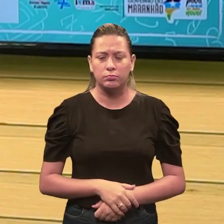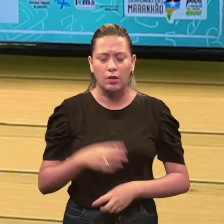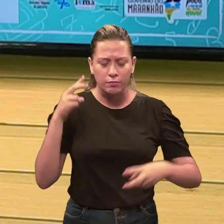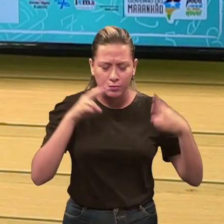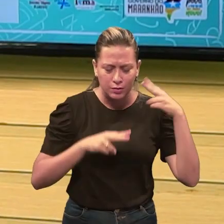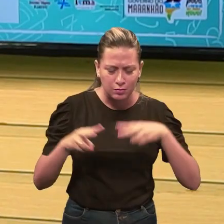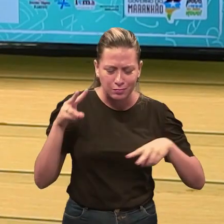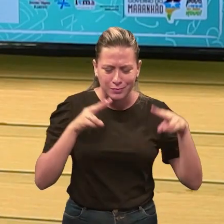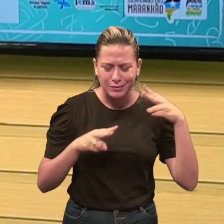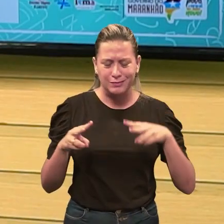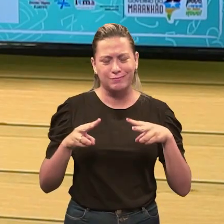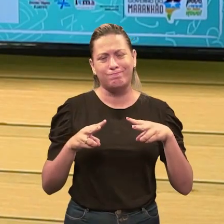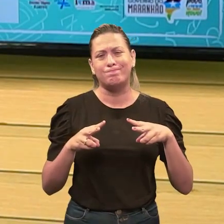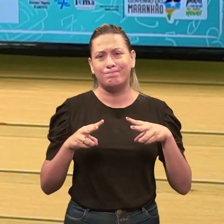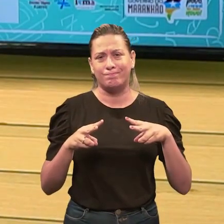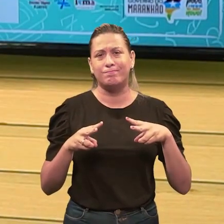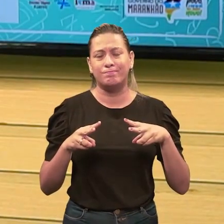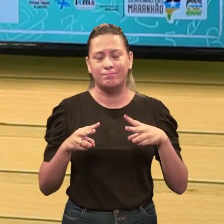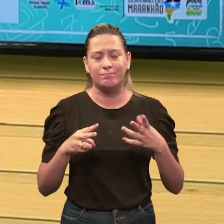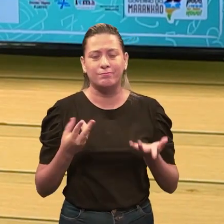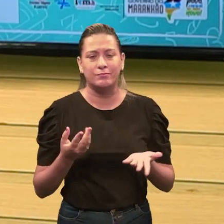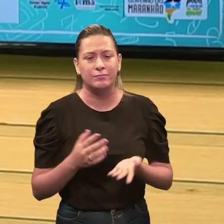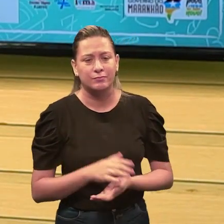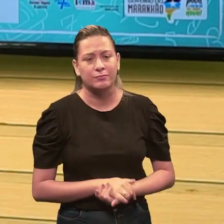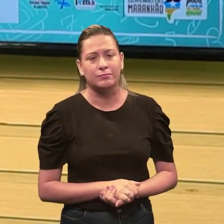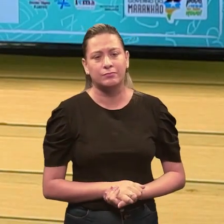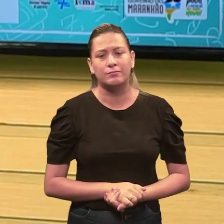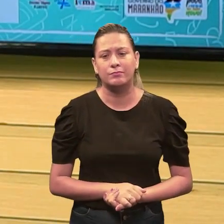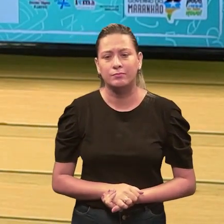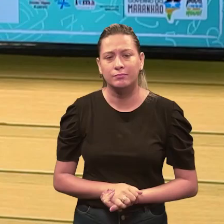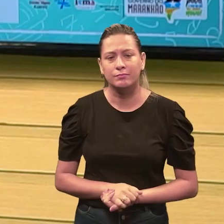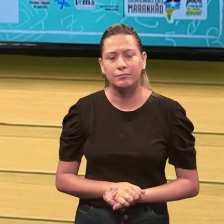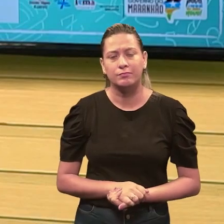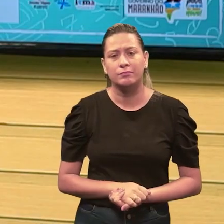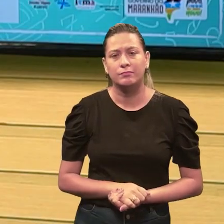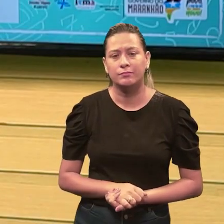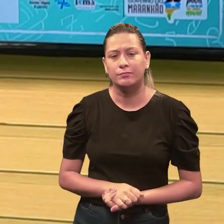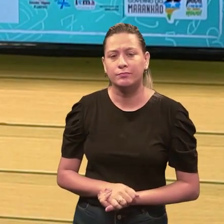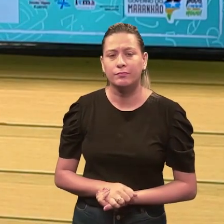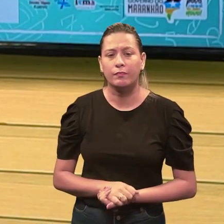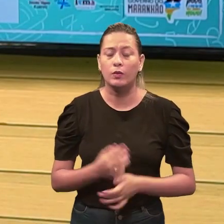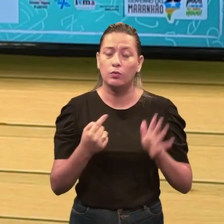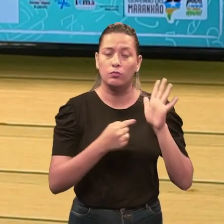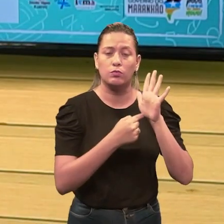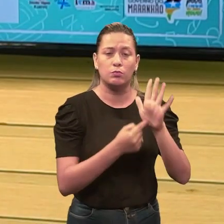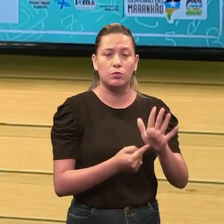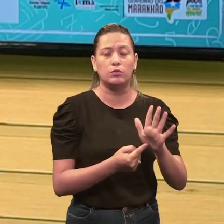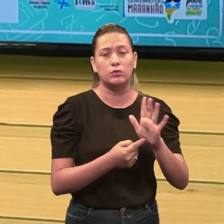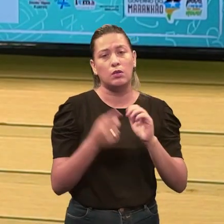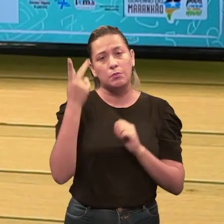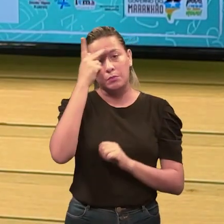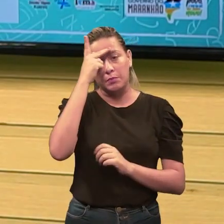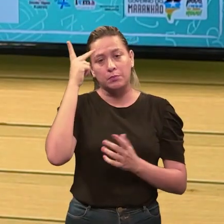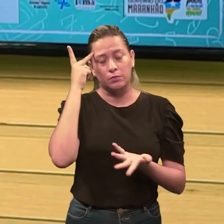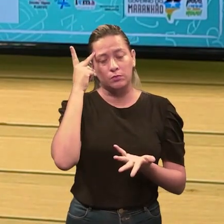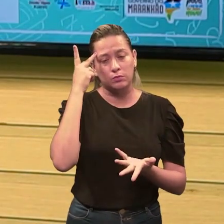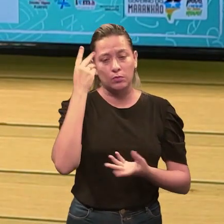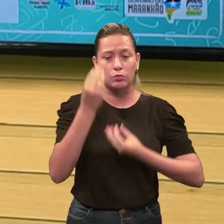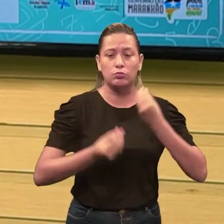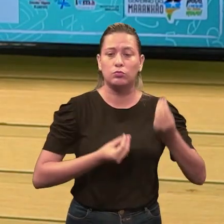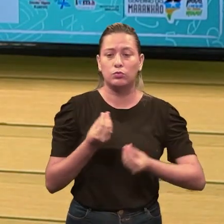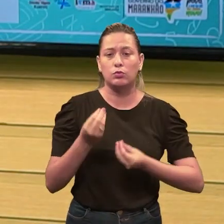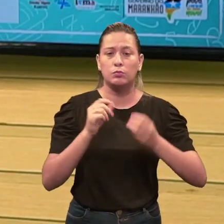aí teoricamente eu não consigo ter muito essa visibilidade. Então, quando for mostrar para um cliente, né, como vai ficar